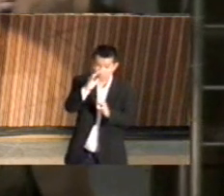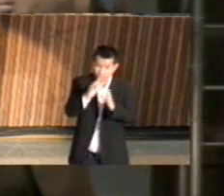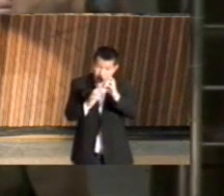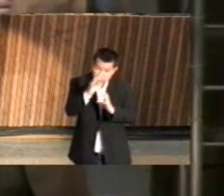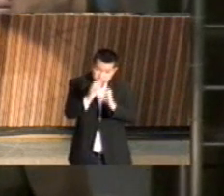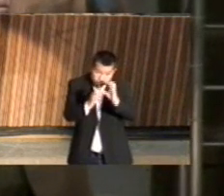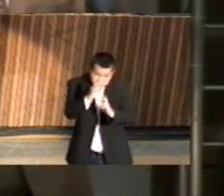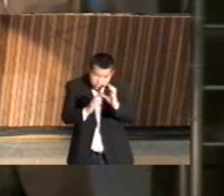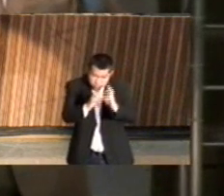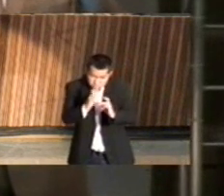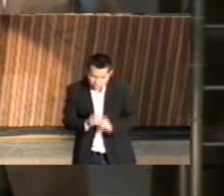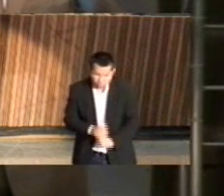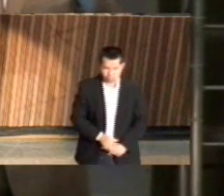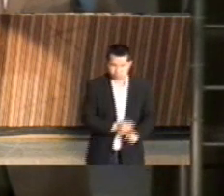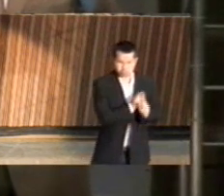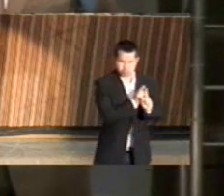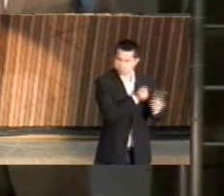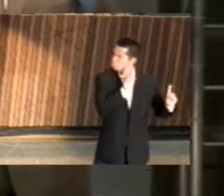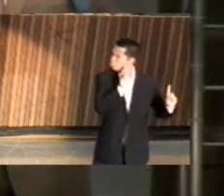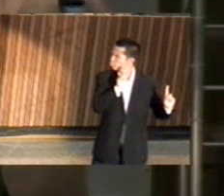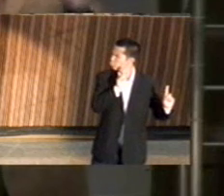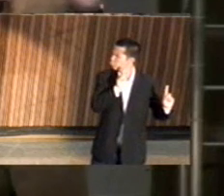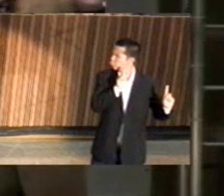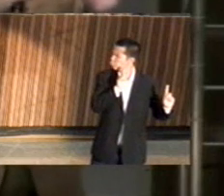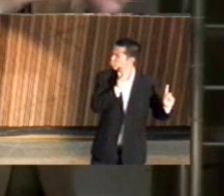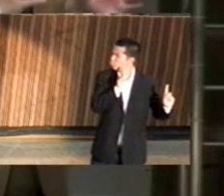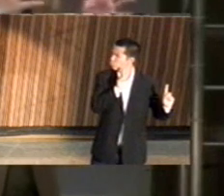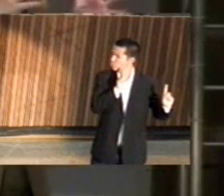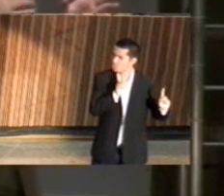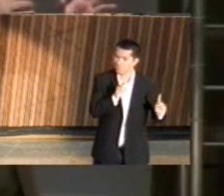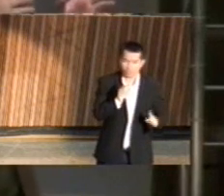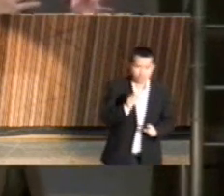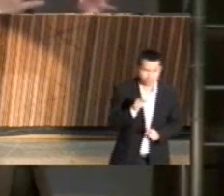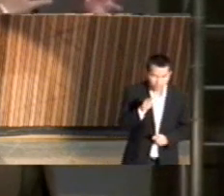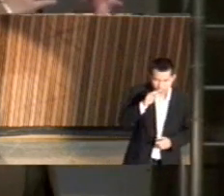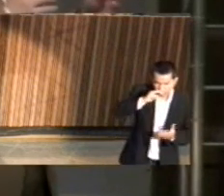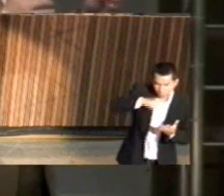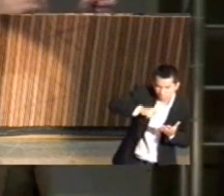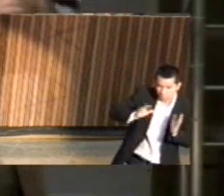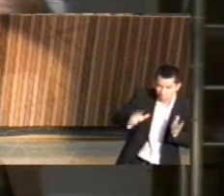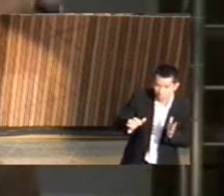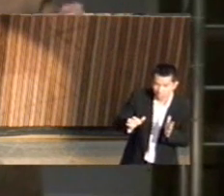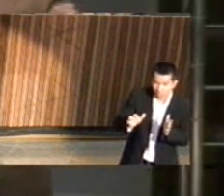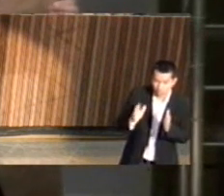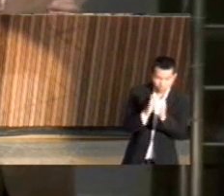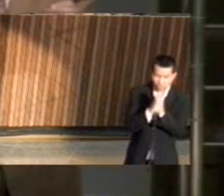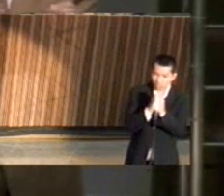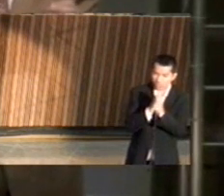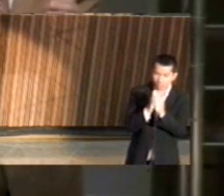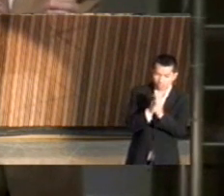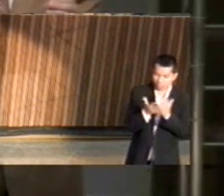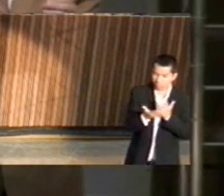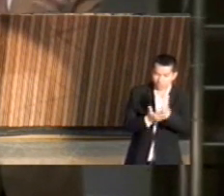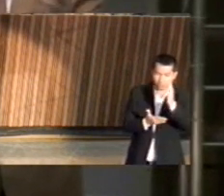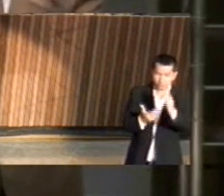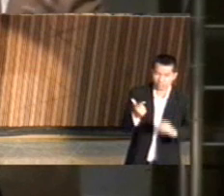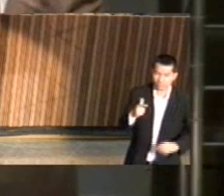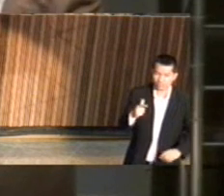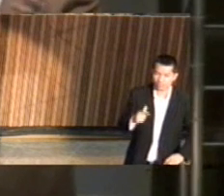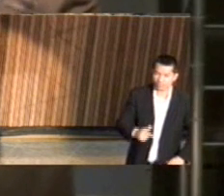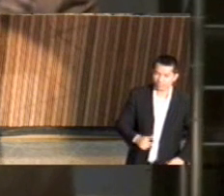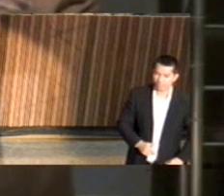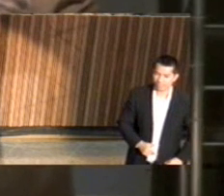Esse não é o bom perfume de Cristo. E quando a gente vai olhar, queridos, a briga não está acontecendo por